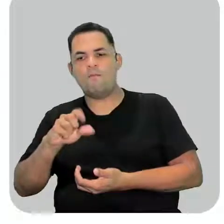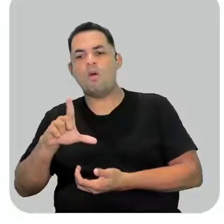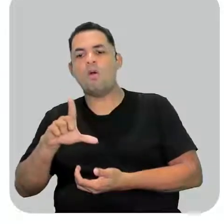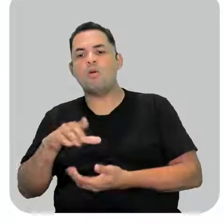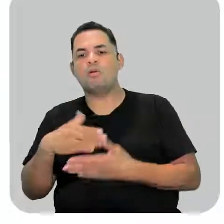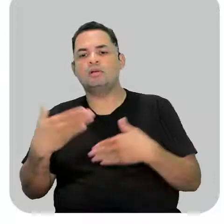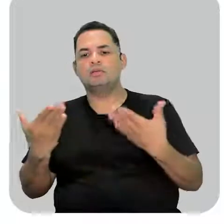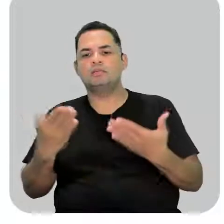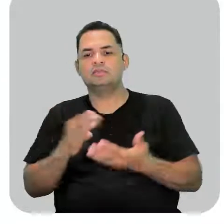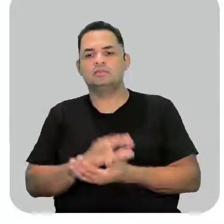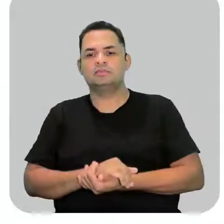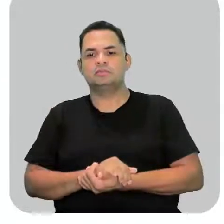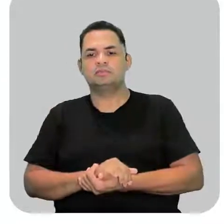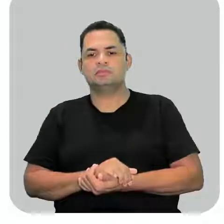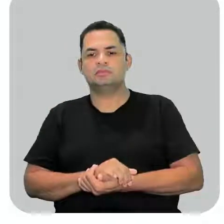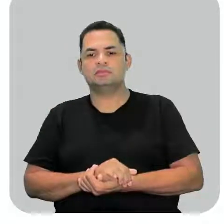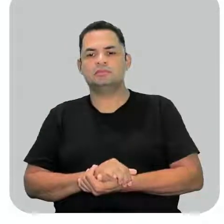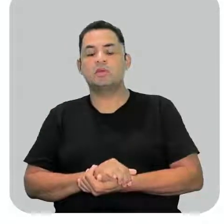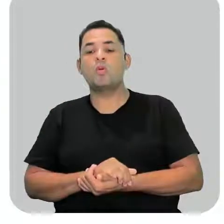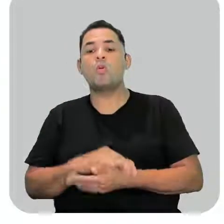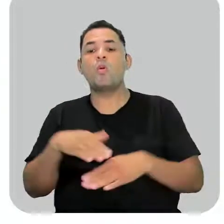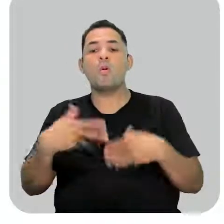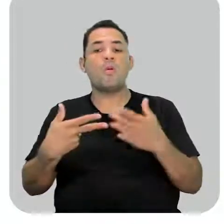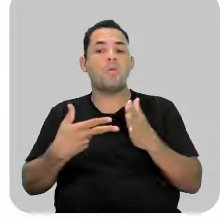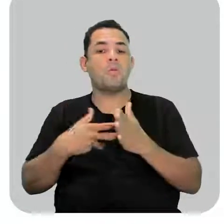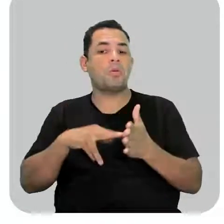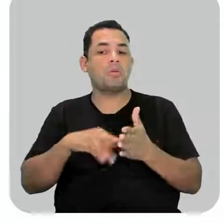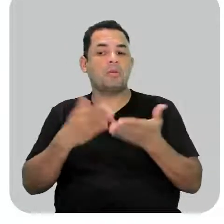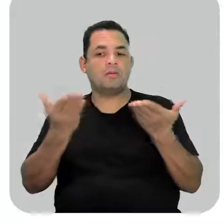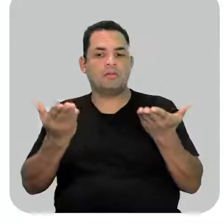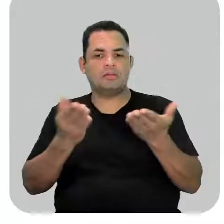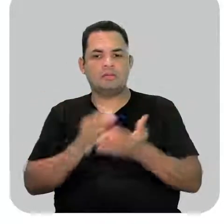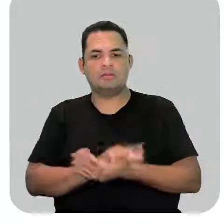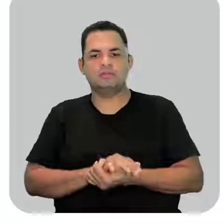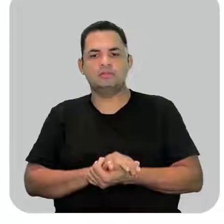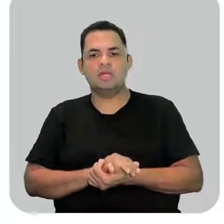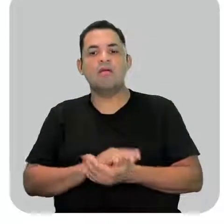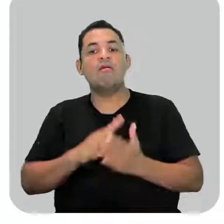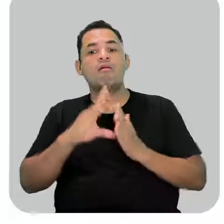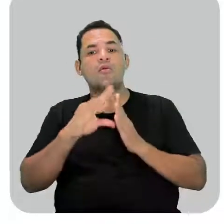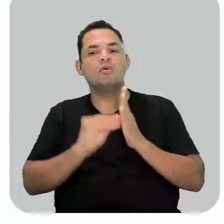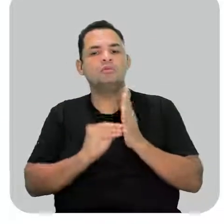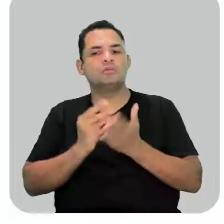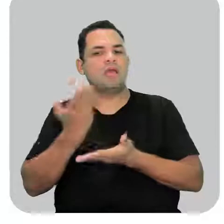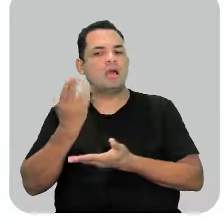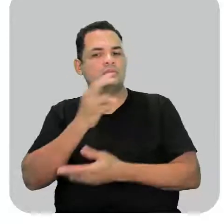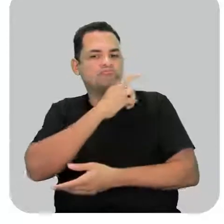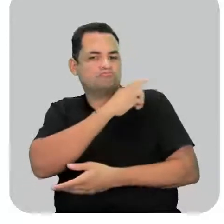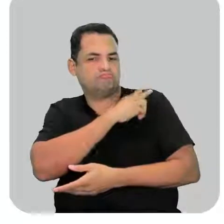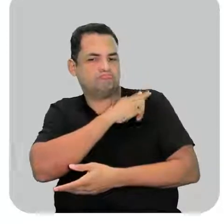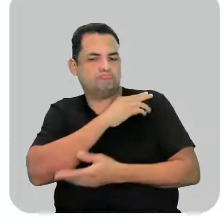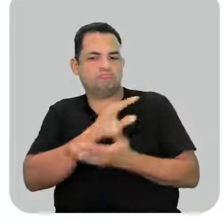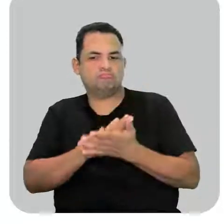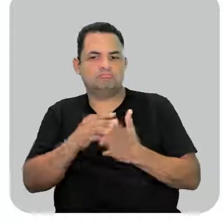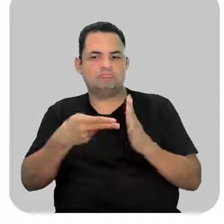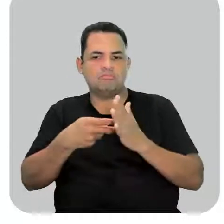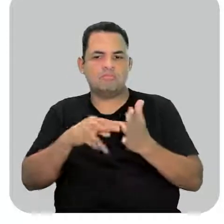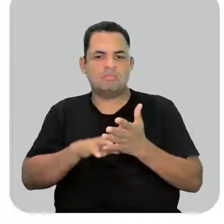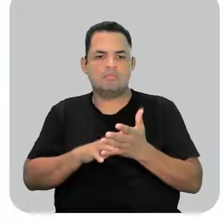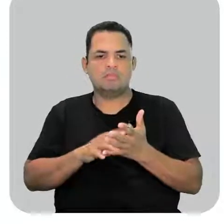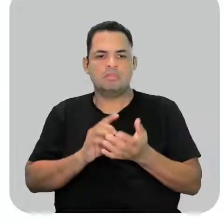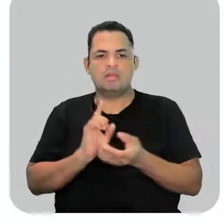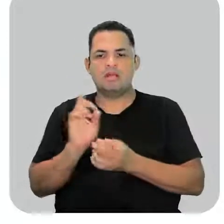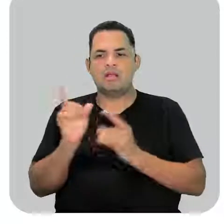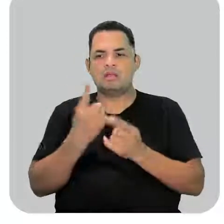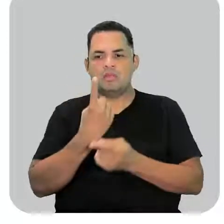significa 55 gramas por mol? Conteúdo lá do segundo ano. Significa que a cada